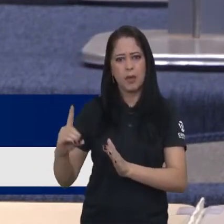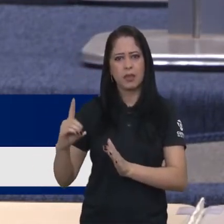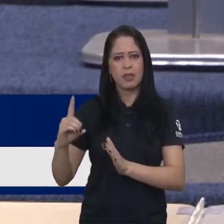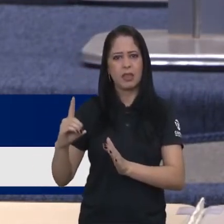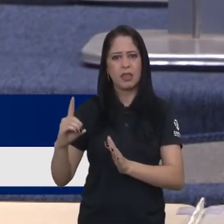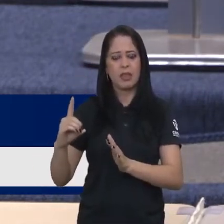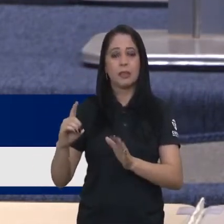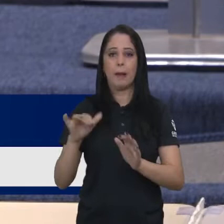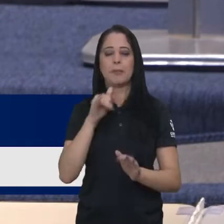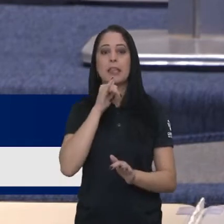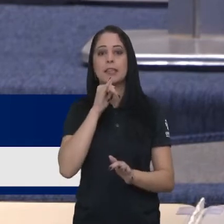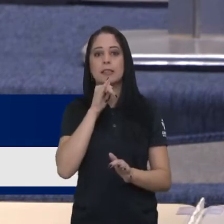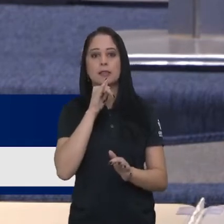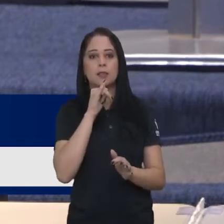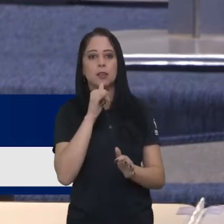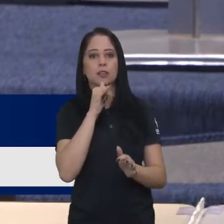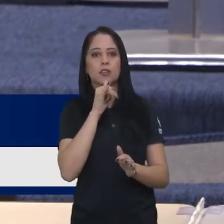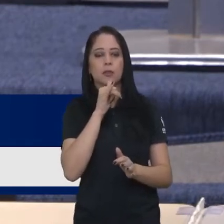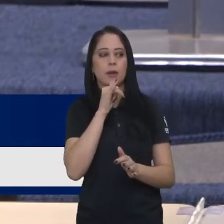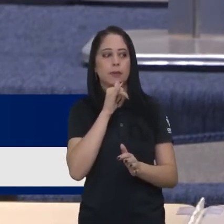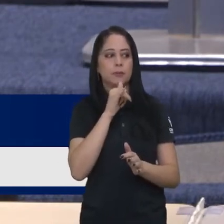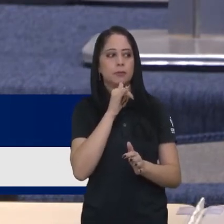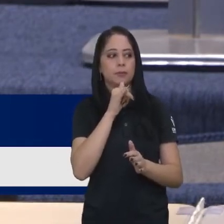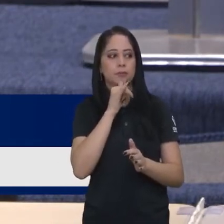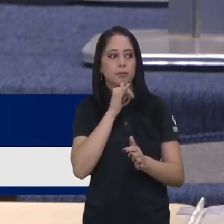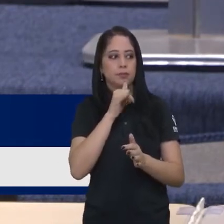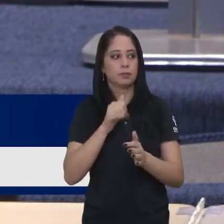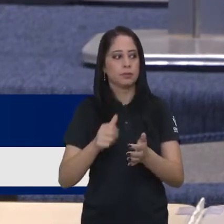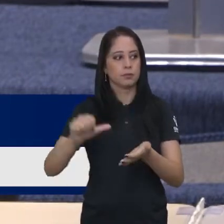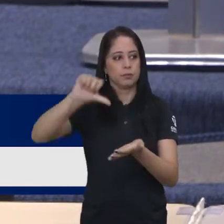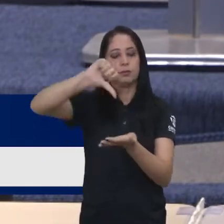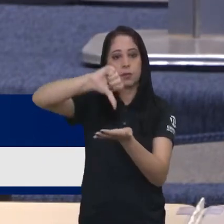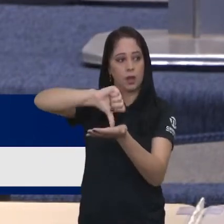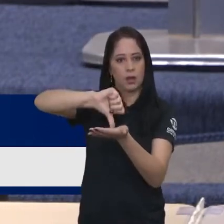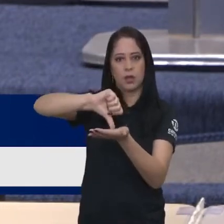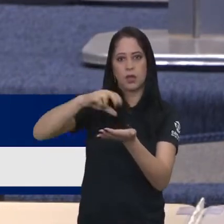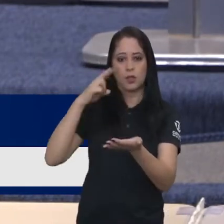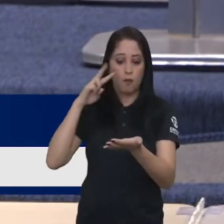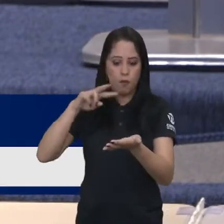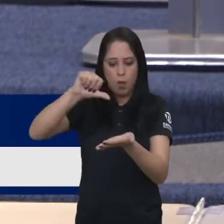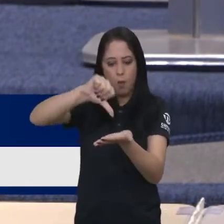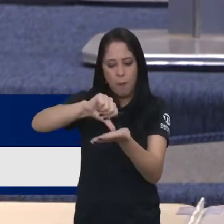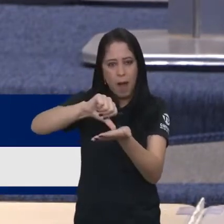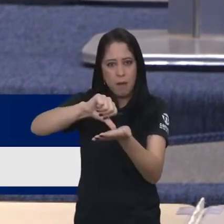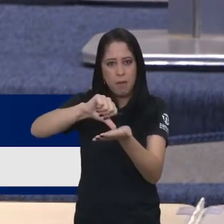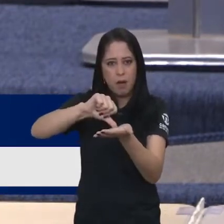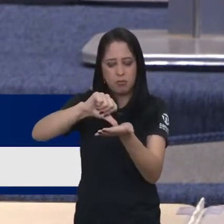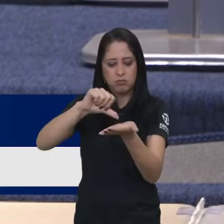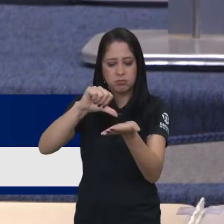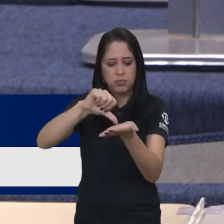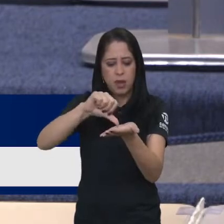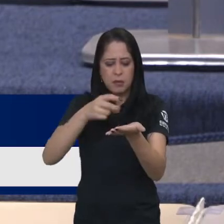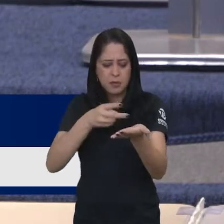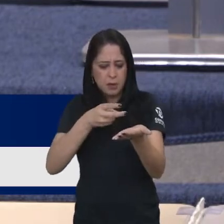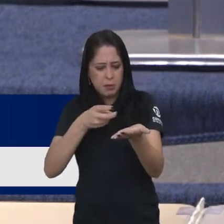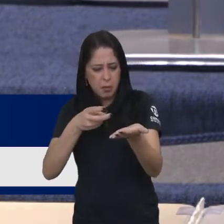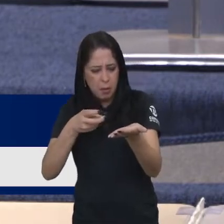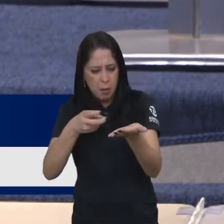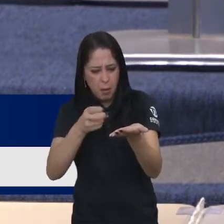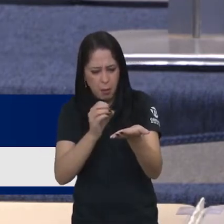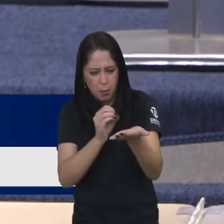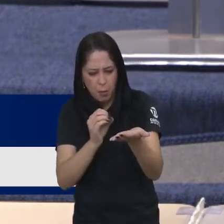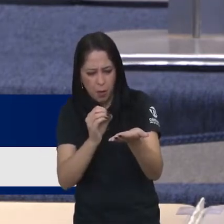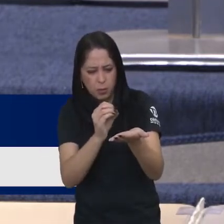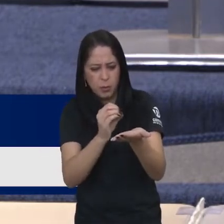pontinhos. Se vocês pegarem o mapa do plano diretor nosso, virou pontinho. Então, isso é muito ruim, porque primeiro você acabou com a